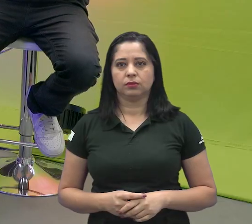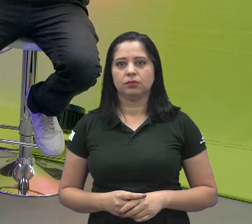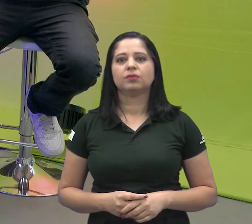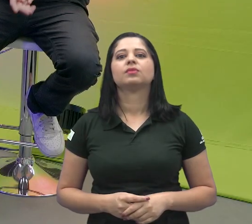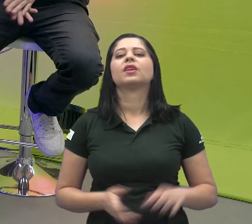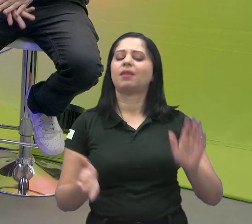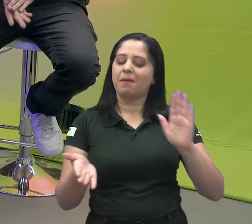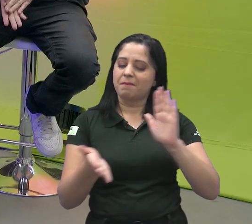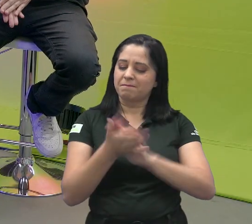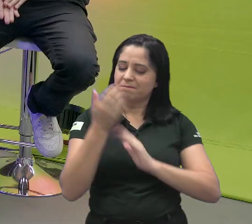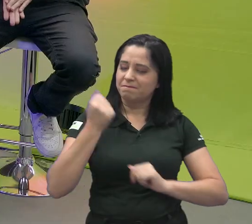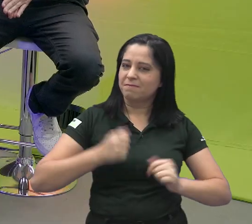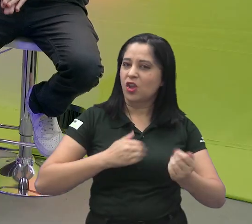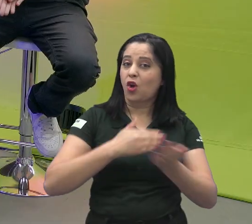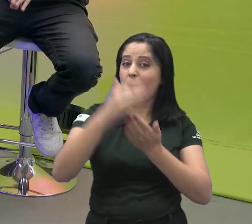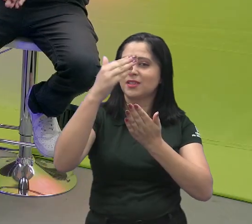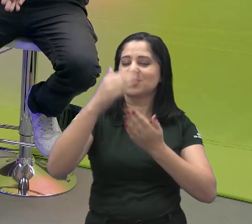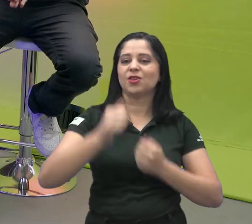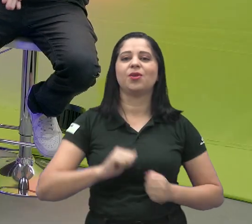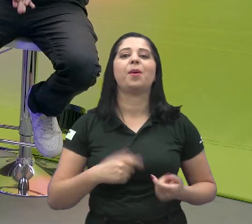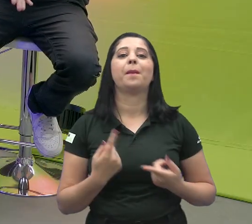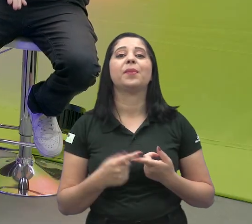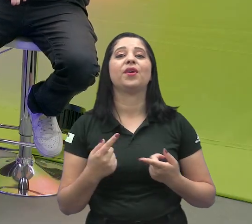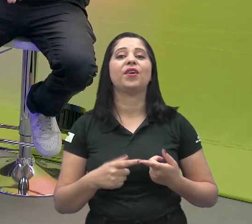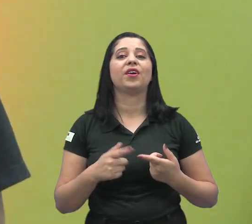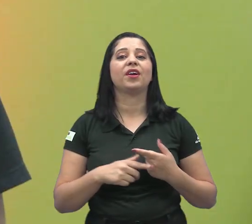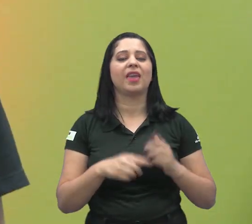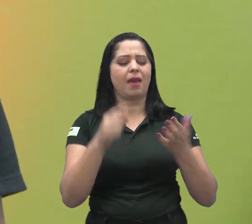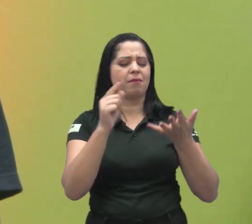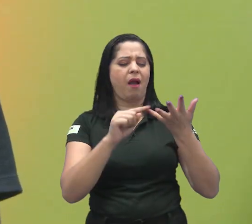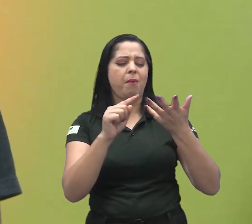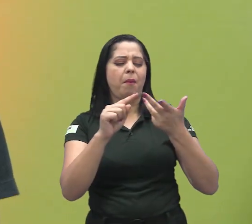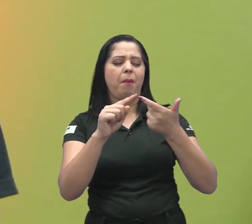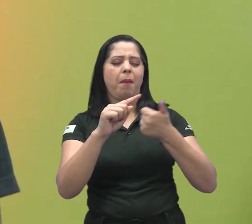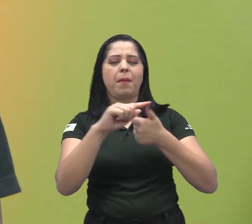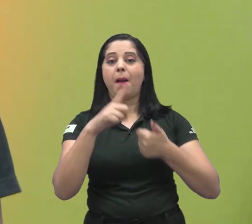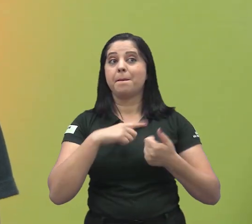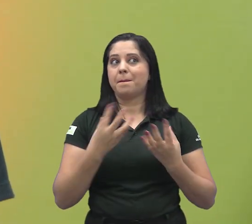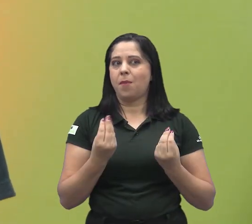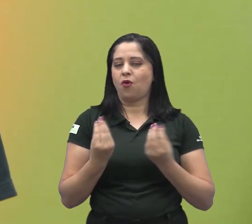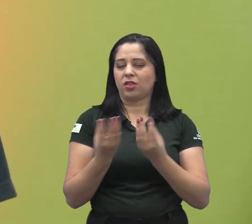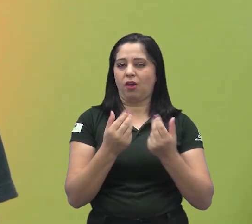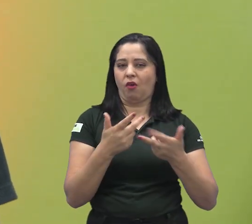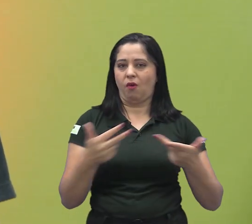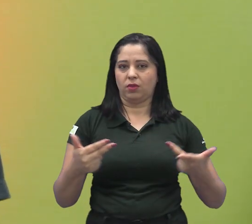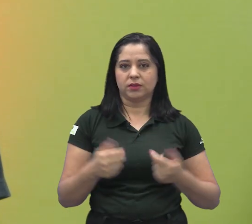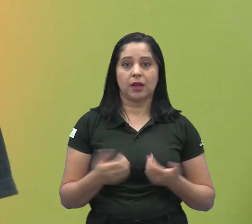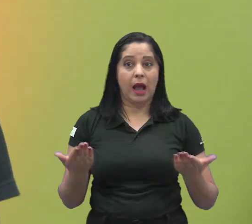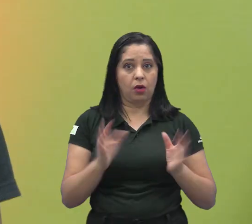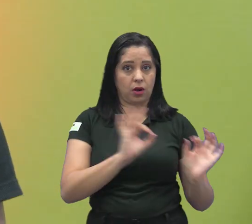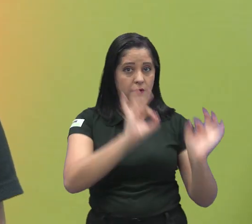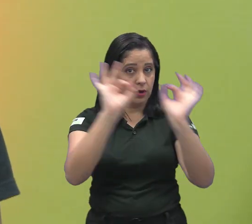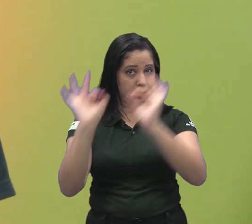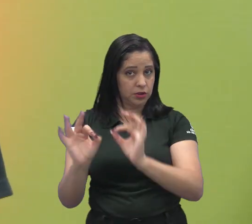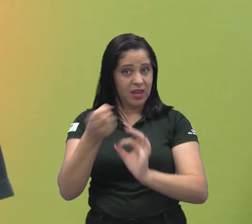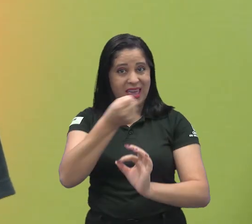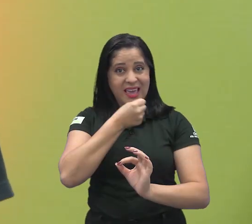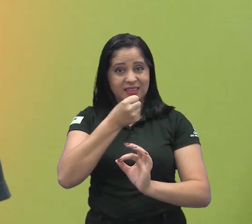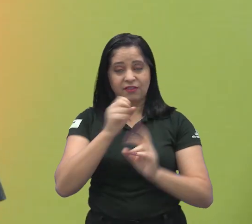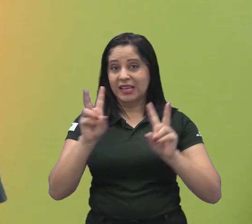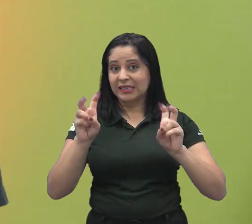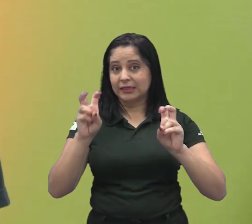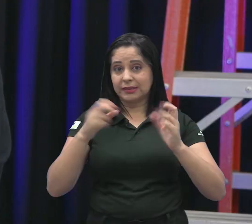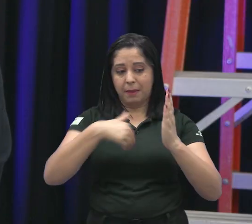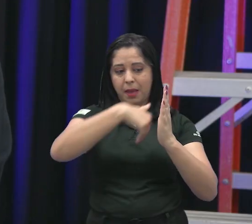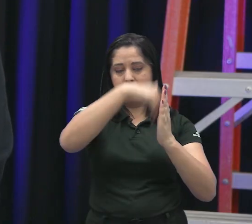Então vamos embora, que conteúdo não falta aqui no nosso Conexão Cultura. Para começar, a gente vai conferir uma matéria bem legal sobre